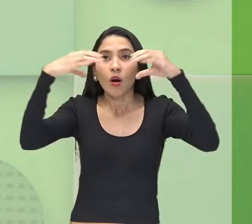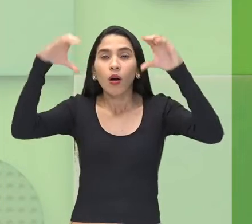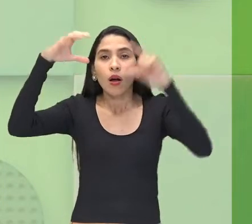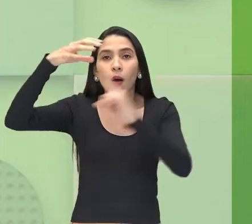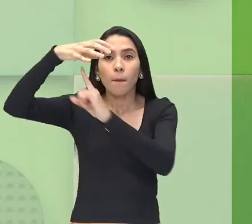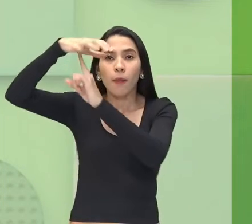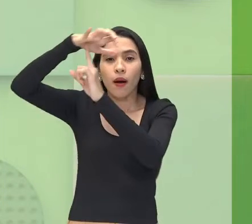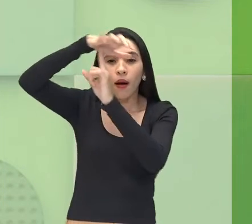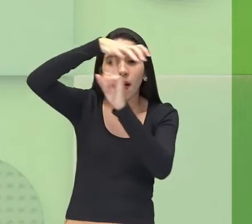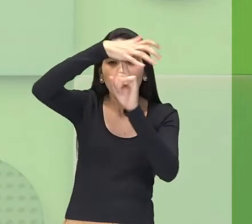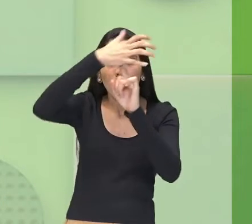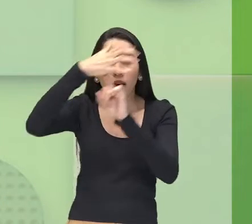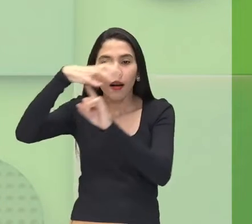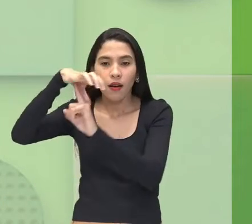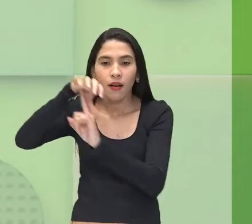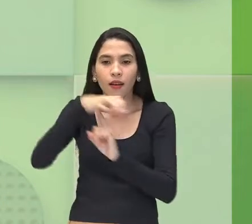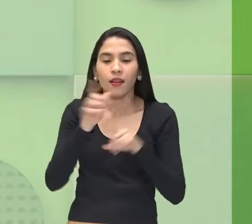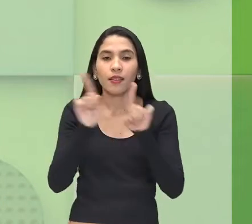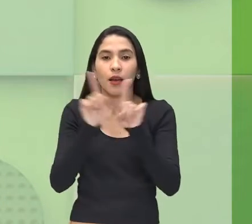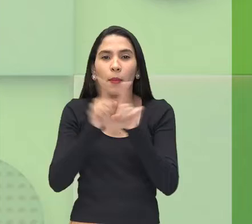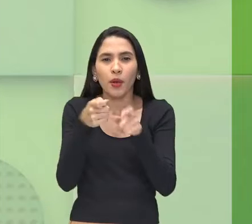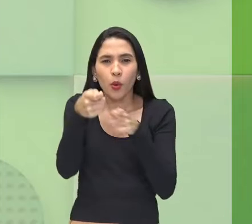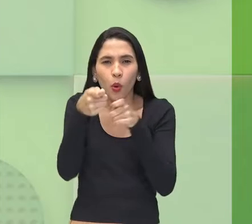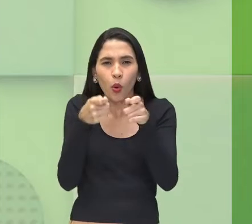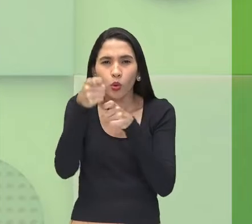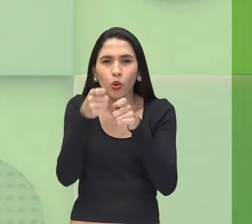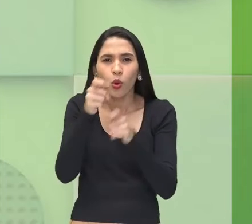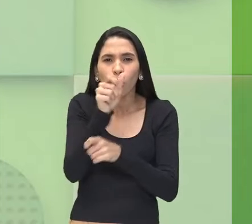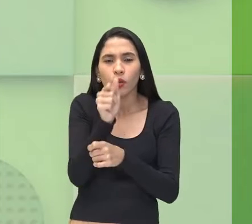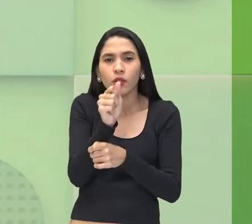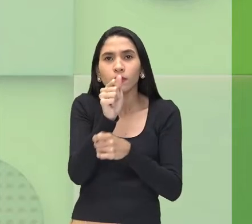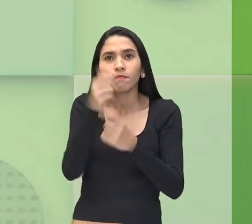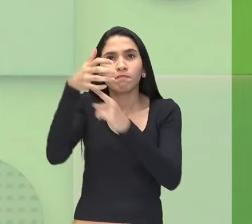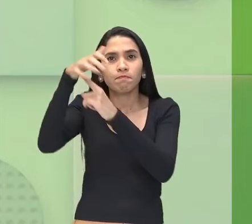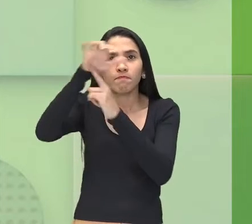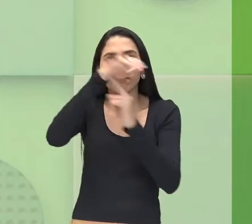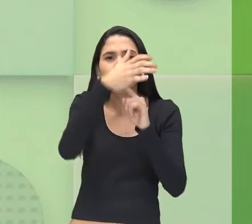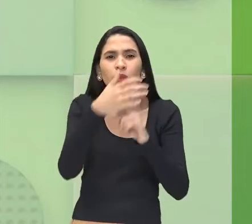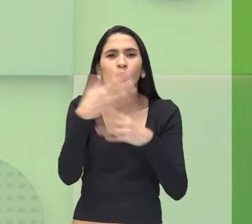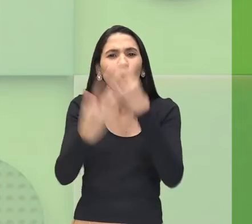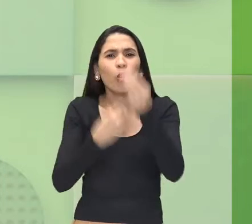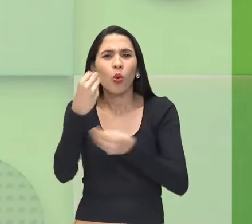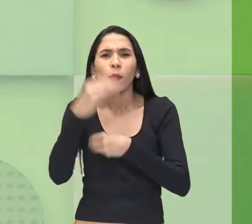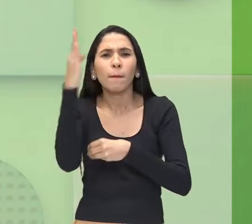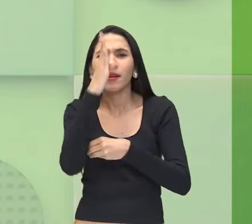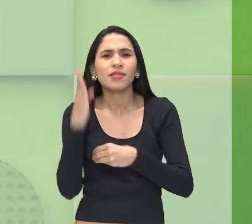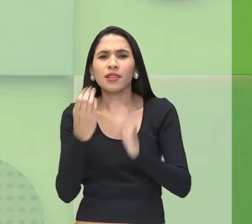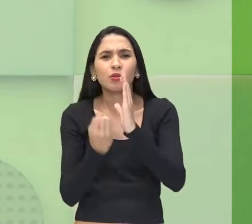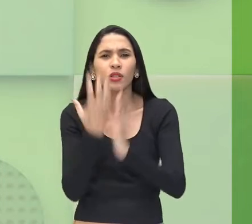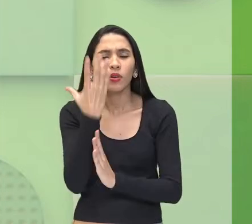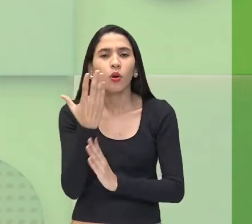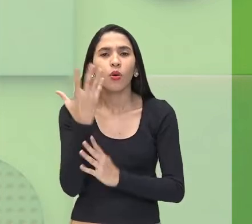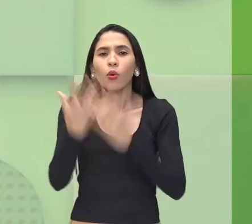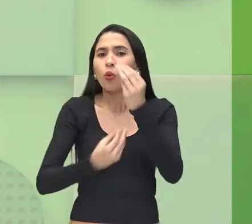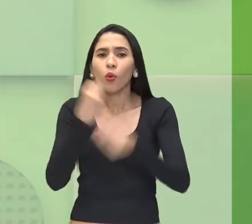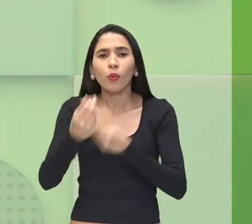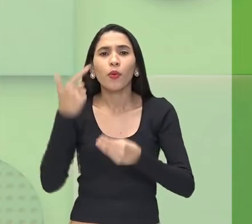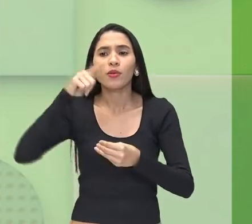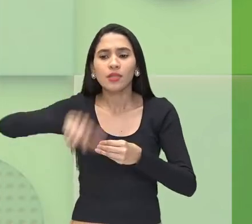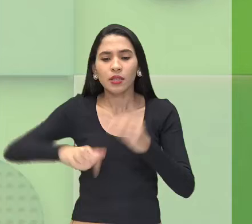voo. Mas como é que será que esse brasileiro fez isso? Como é que ele conseguiu desenvolver balões que